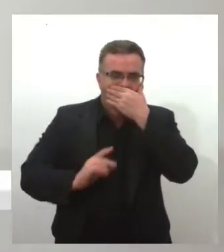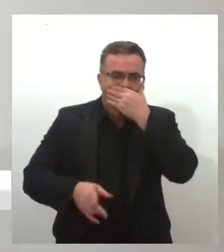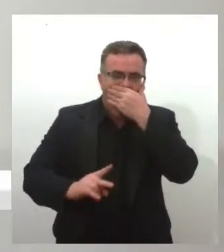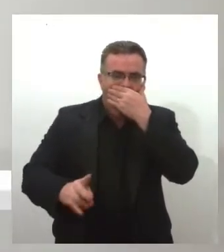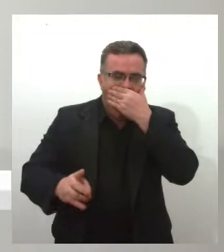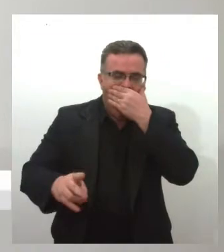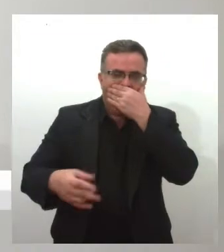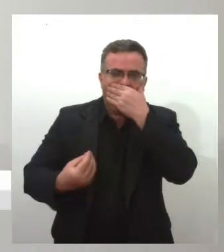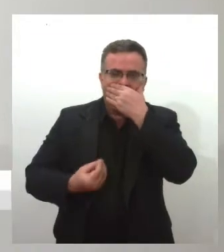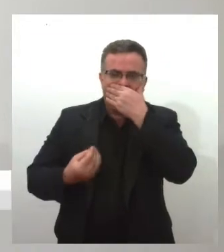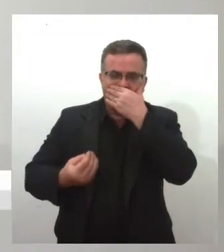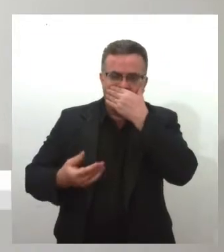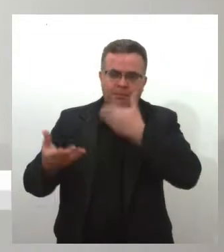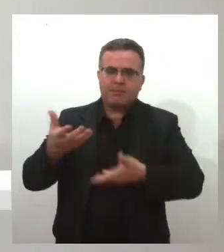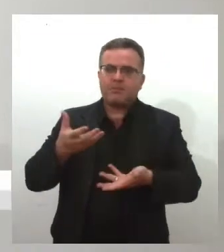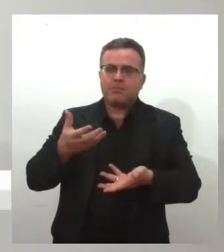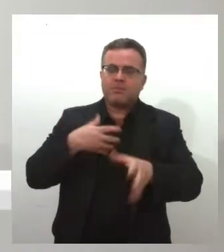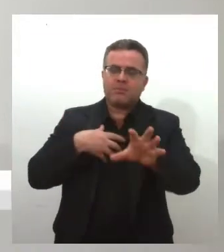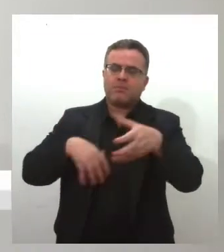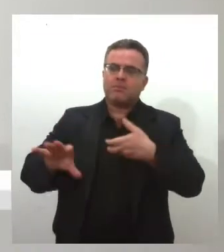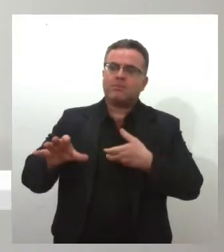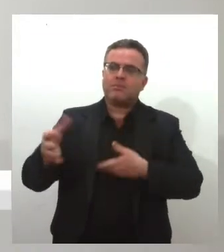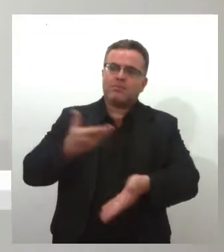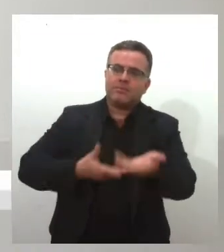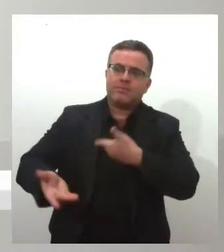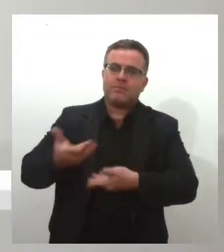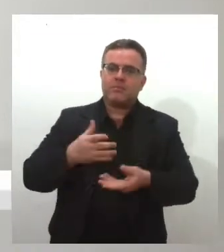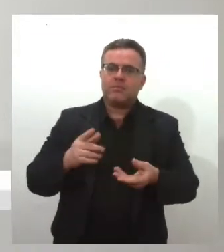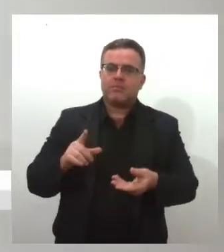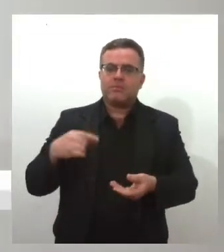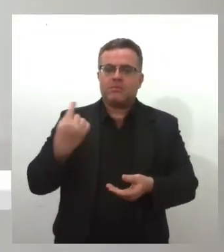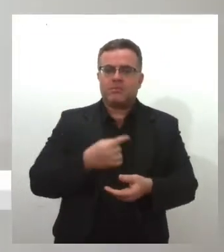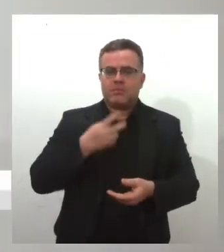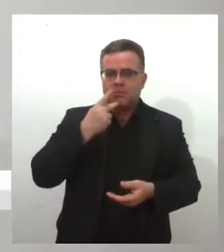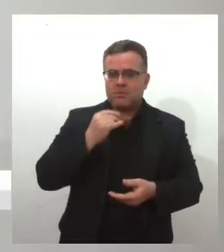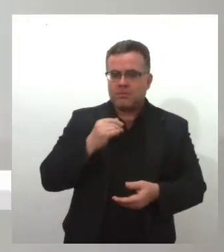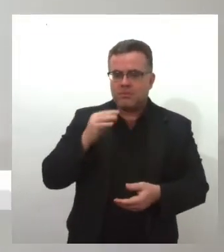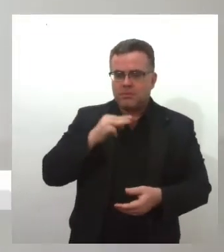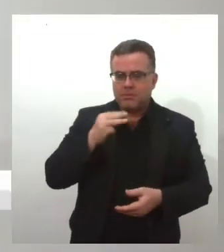que geralmente é uma crítica velada aos pais,